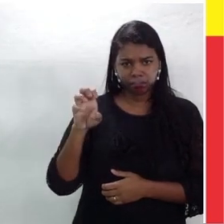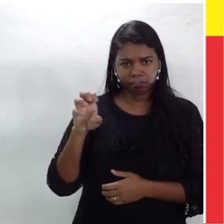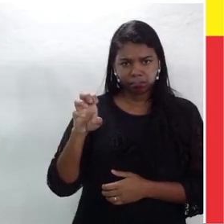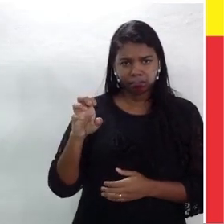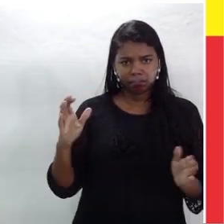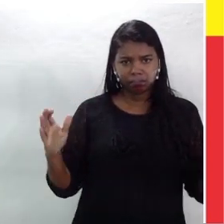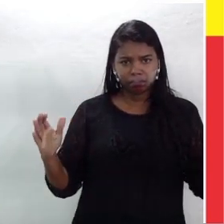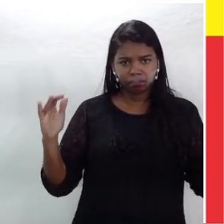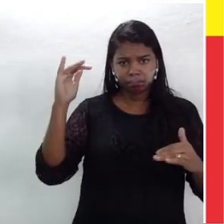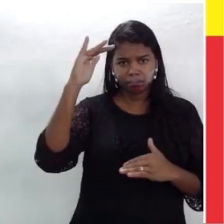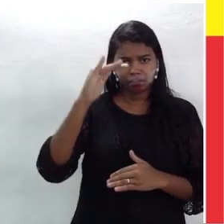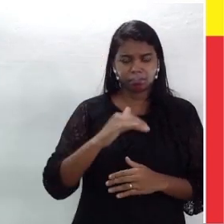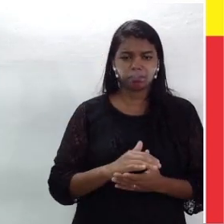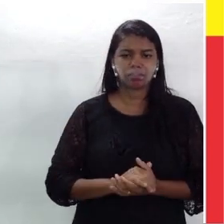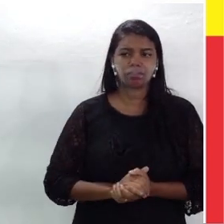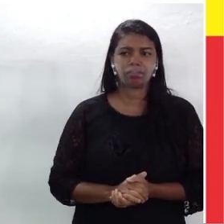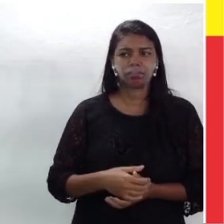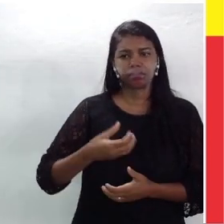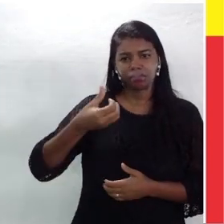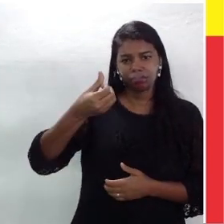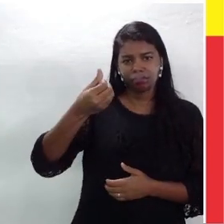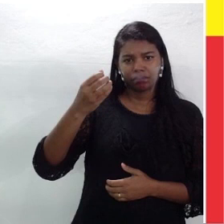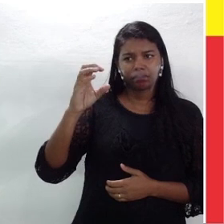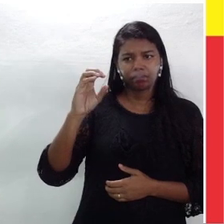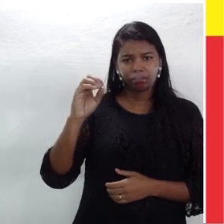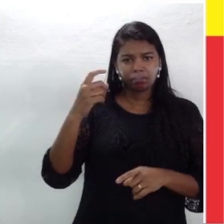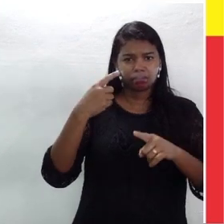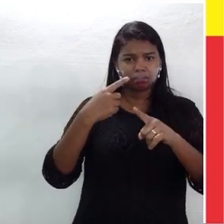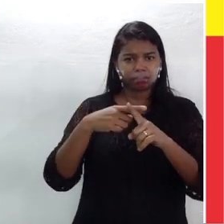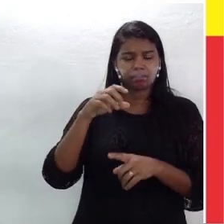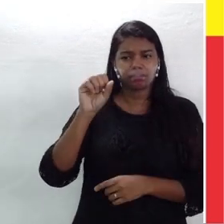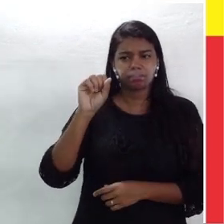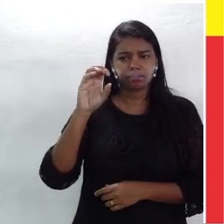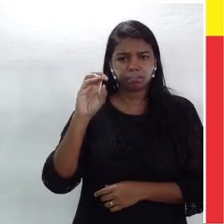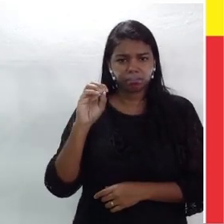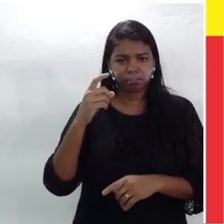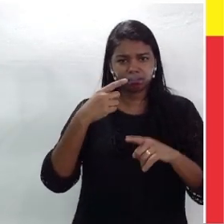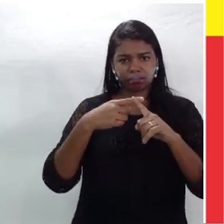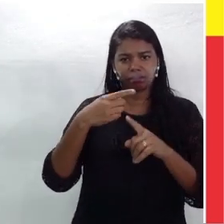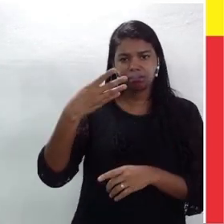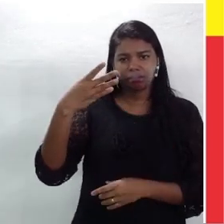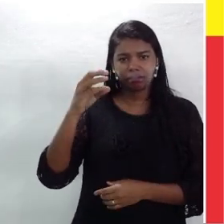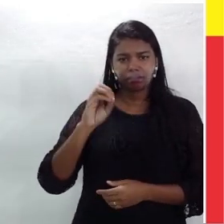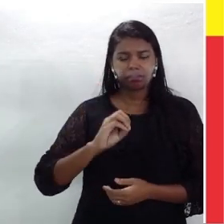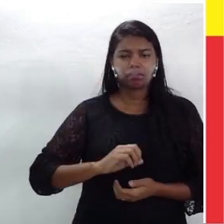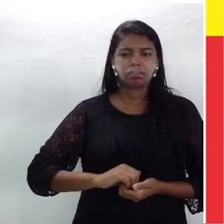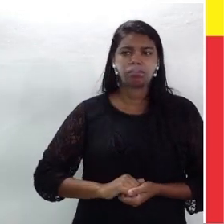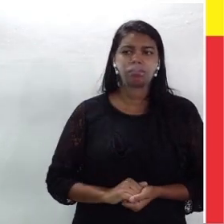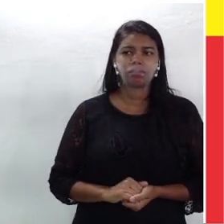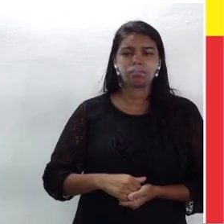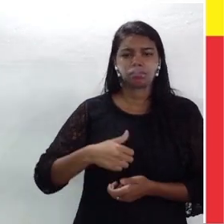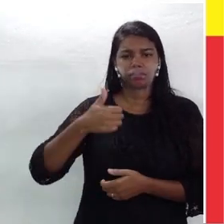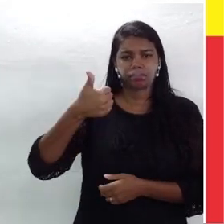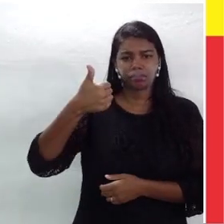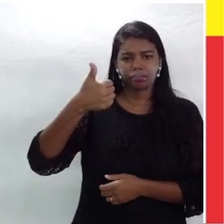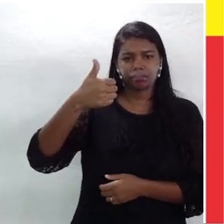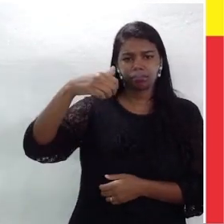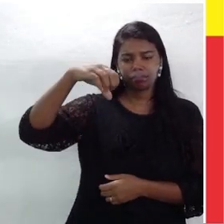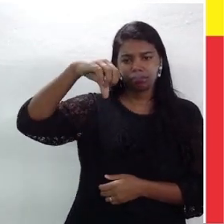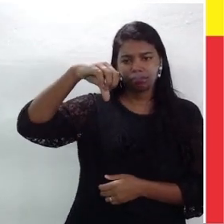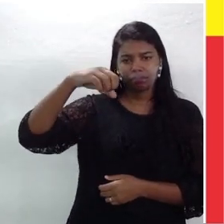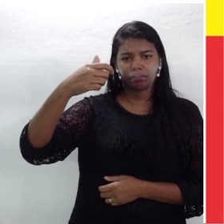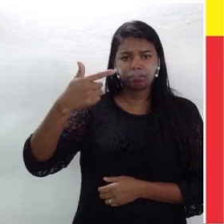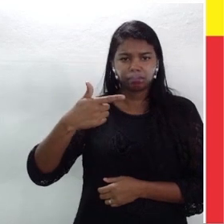grande, que vai ser 60 vezes 80 vezes 40, o que dá 192